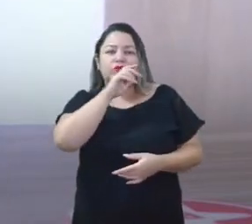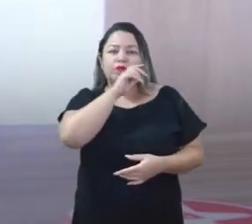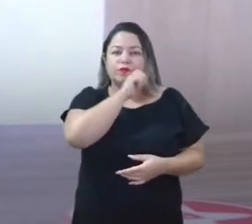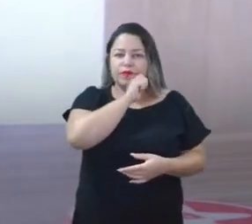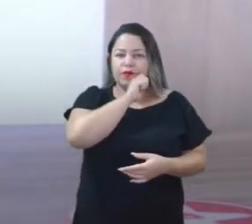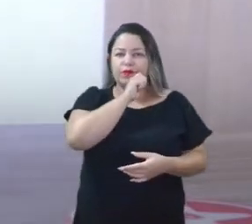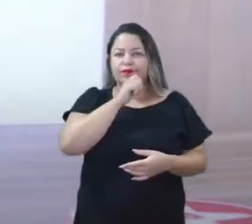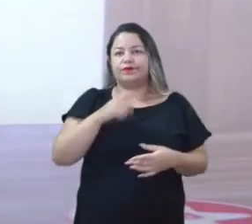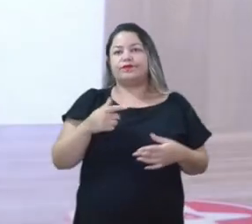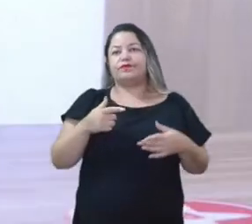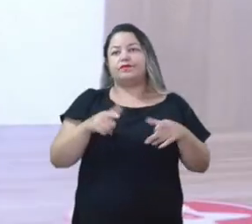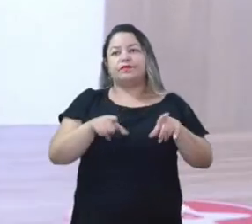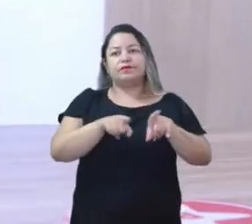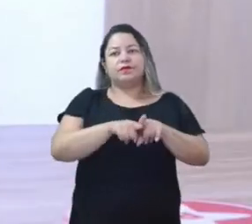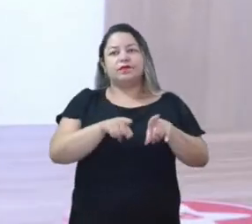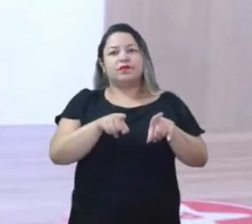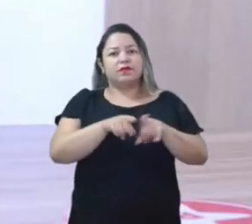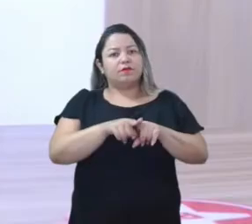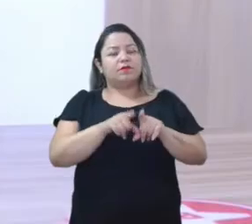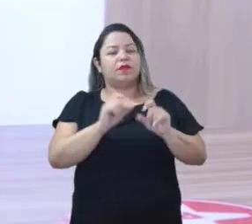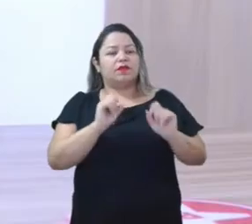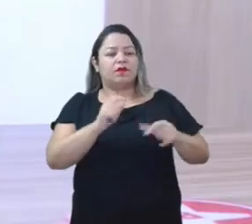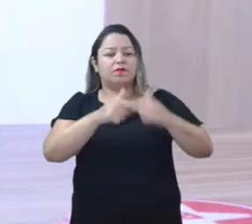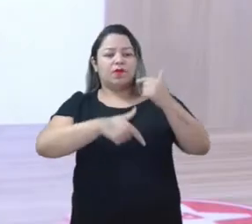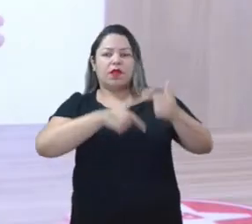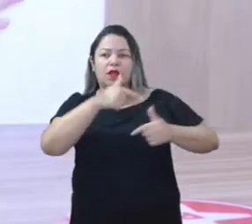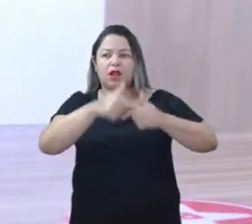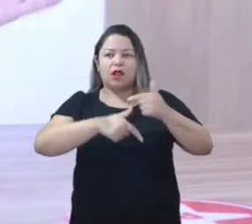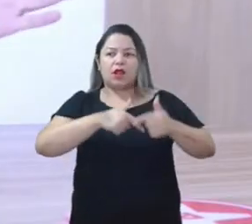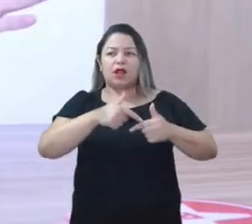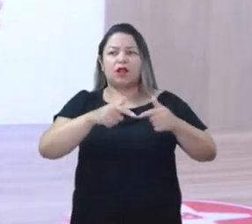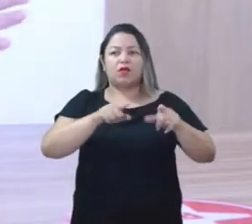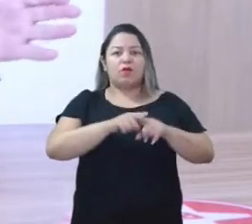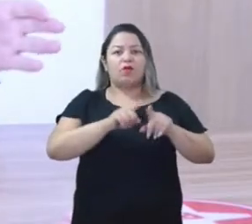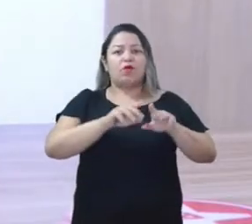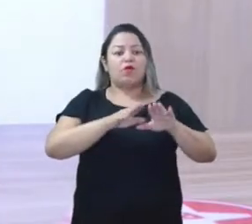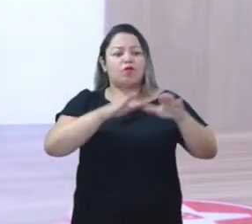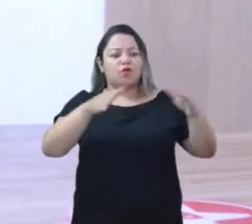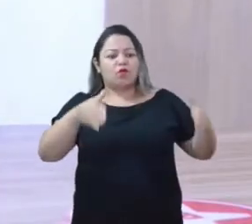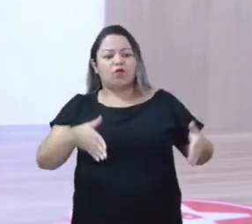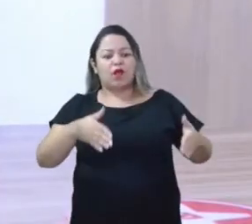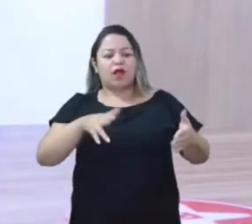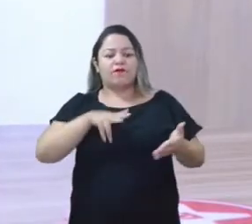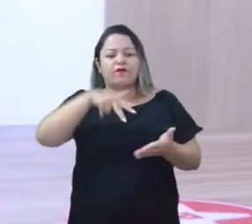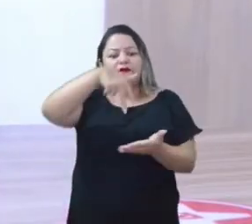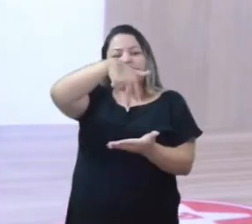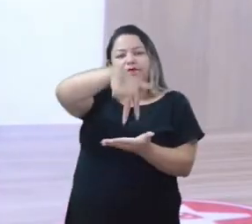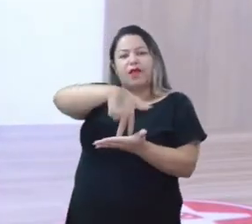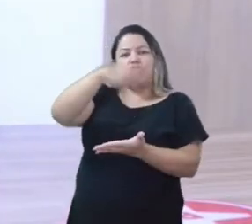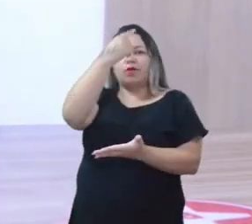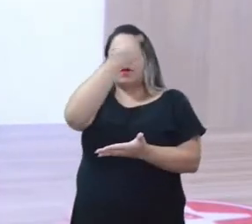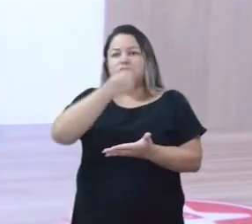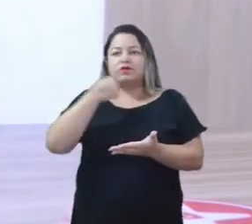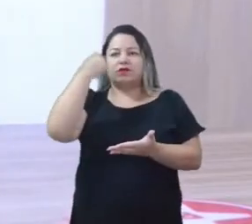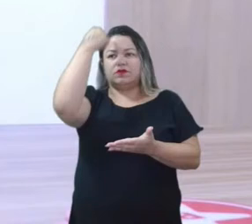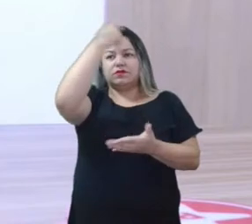Sucesso, como também balconista. E como balconista, eu tinha uma jornada de trabalho